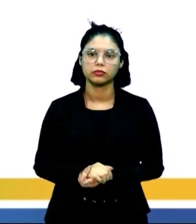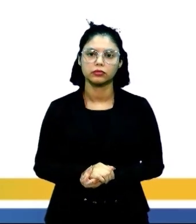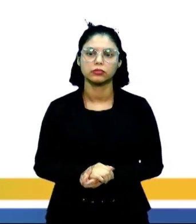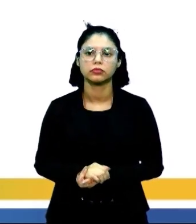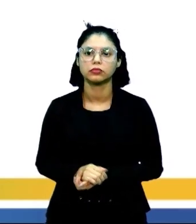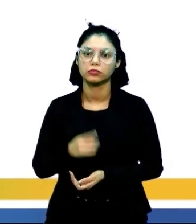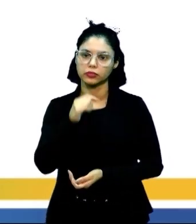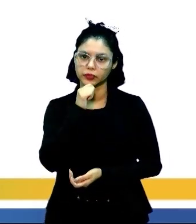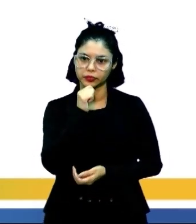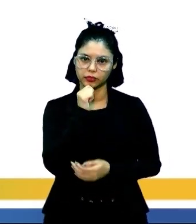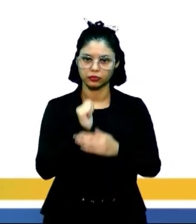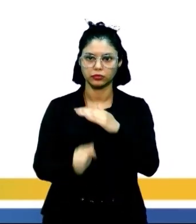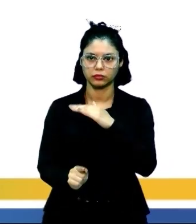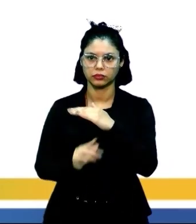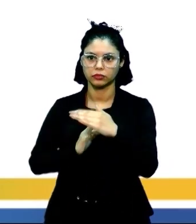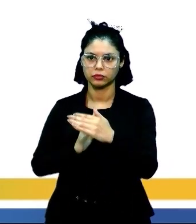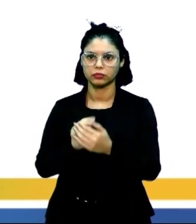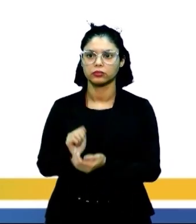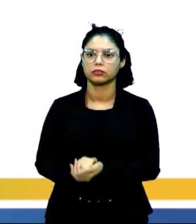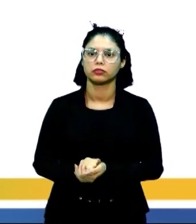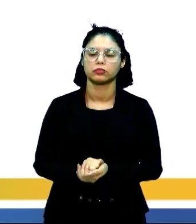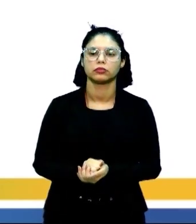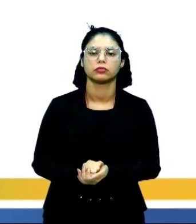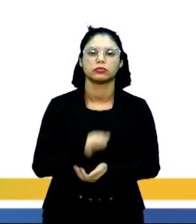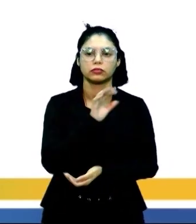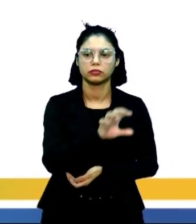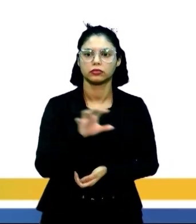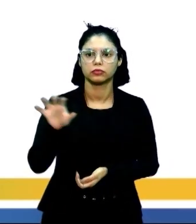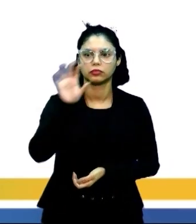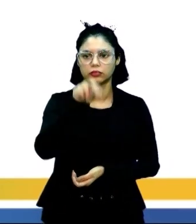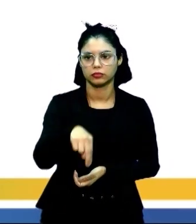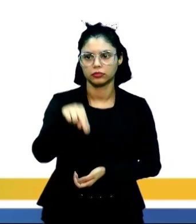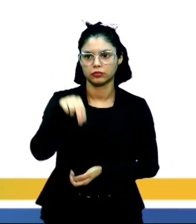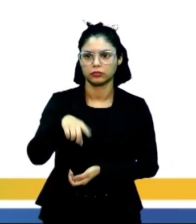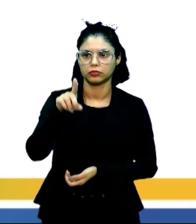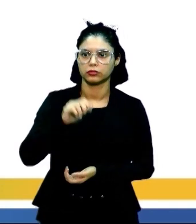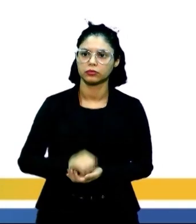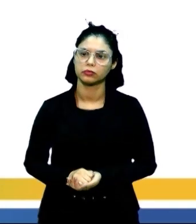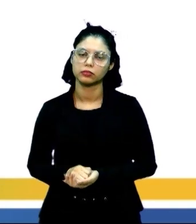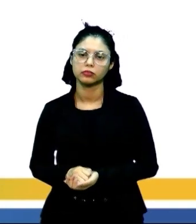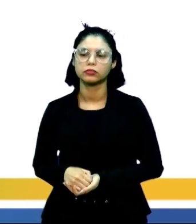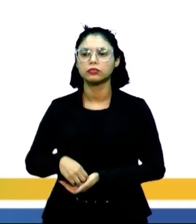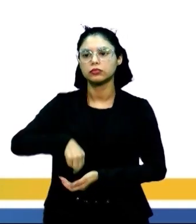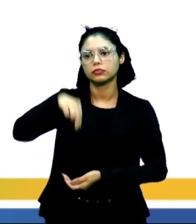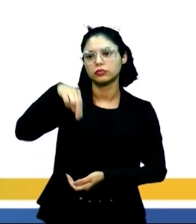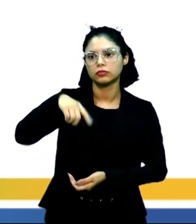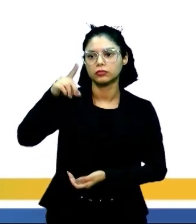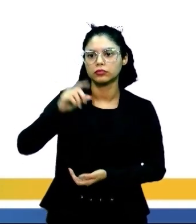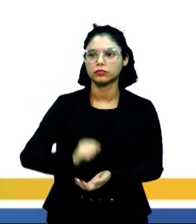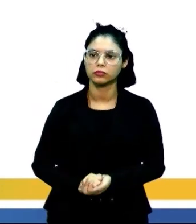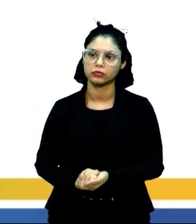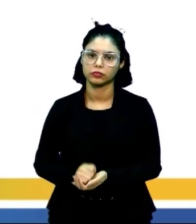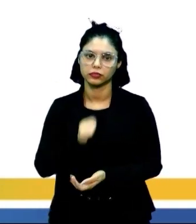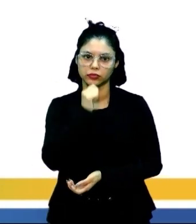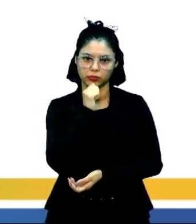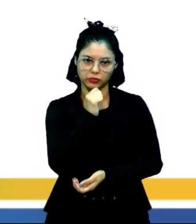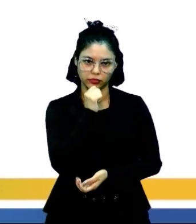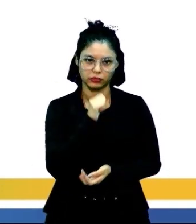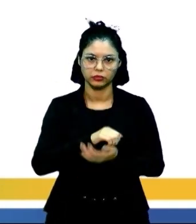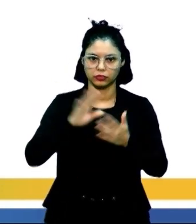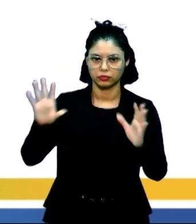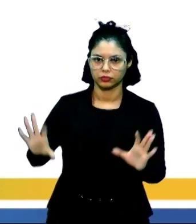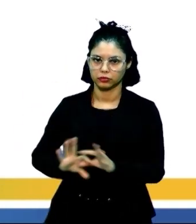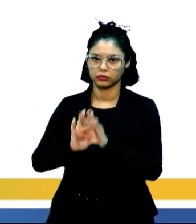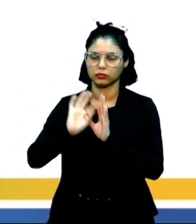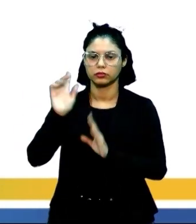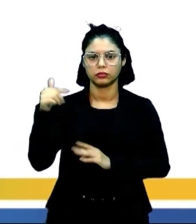se referirem aos migrantes vindos da região Nordeste. Ao nordestino ainda